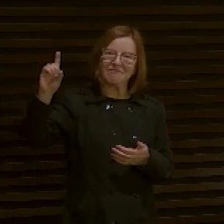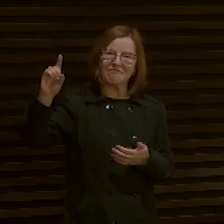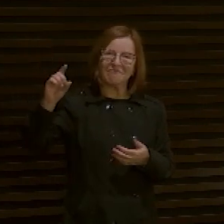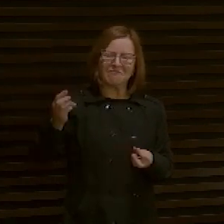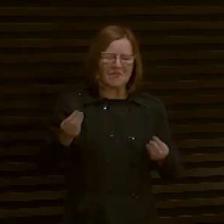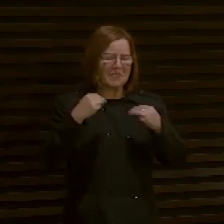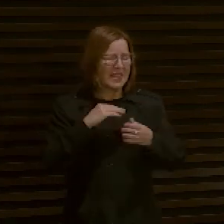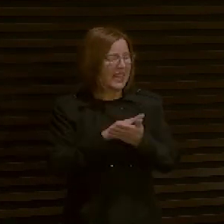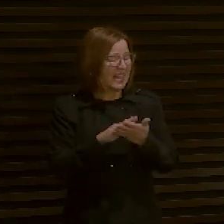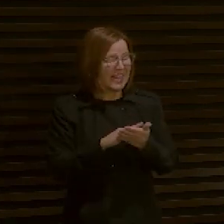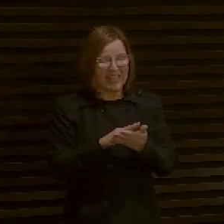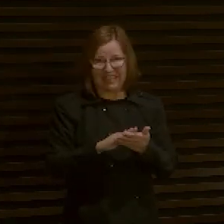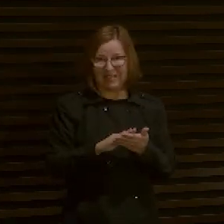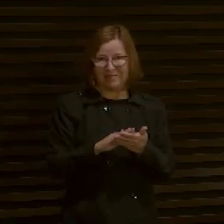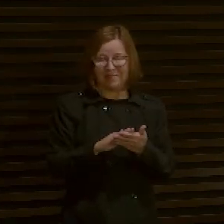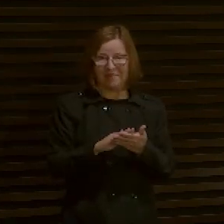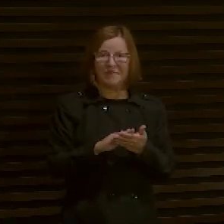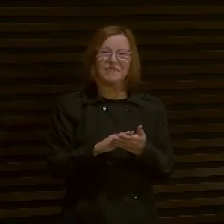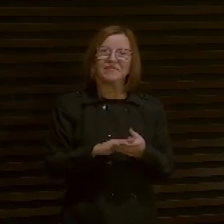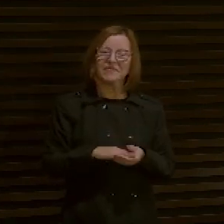não tem capacidade deles, não tem nada.